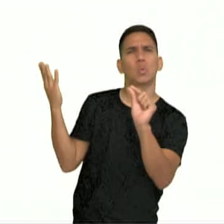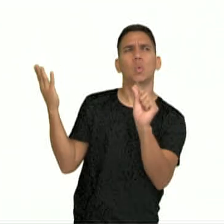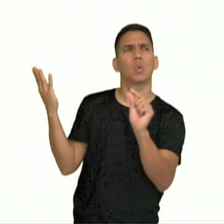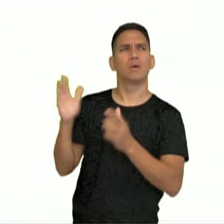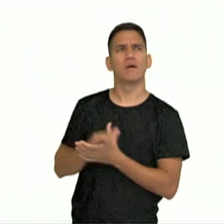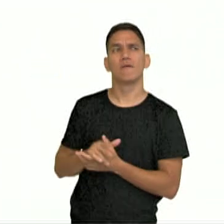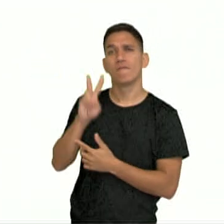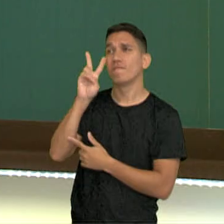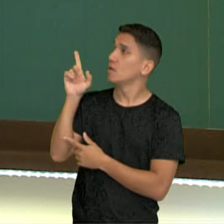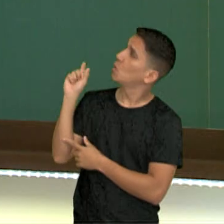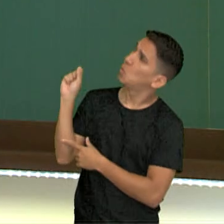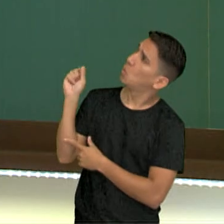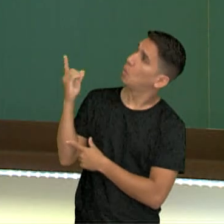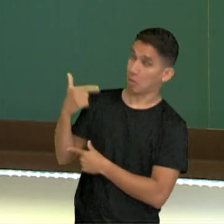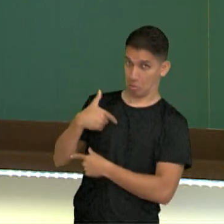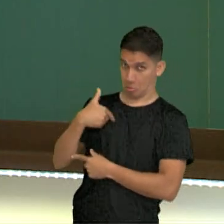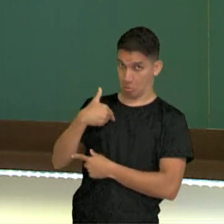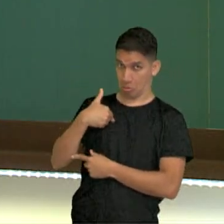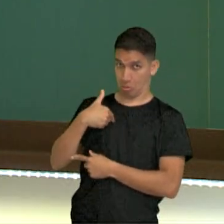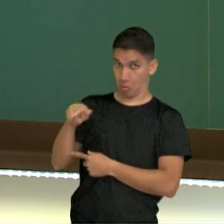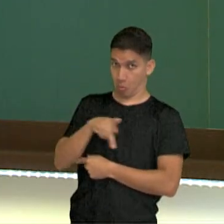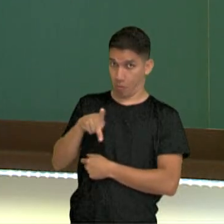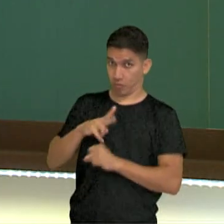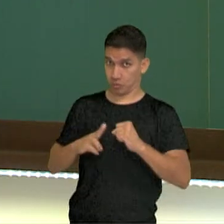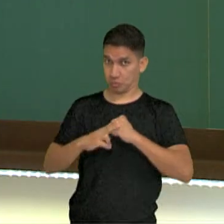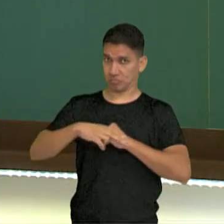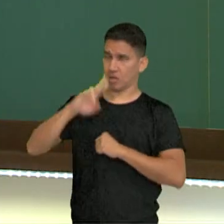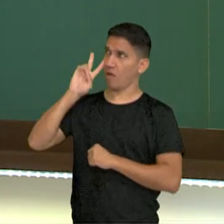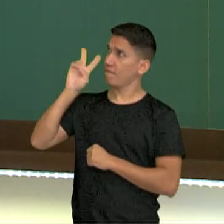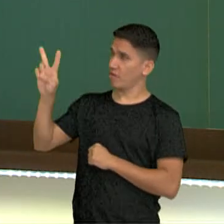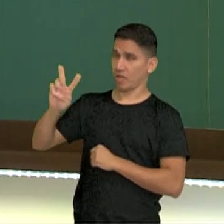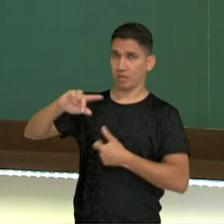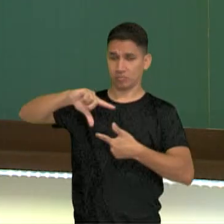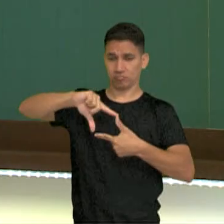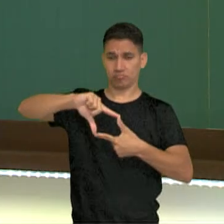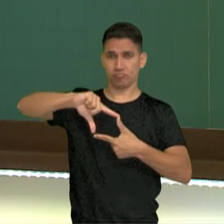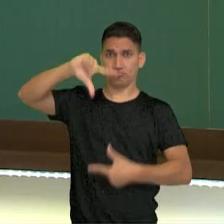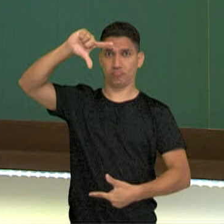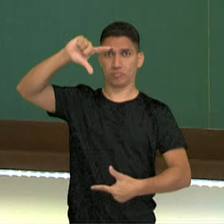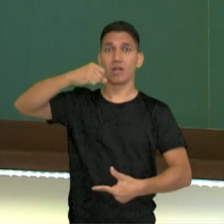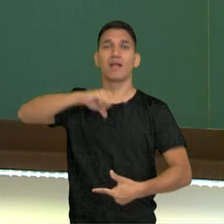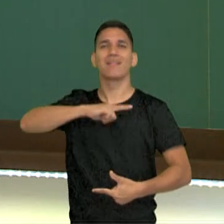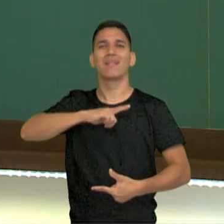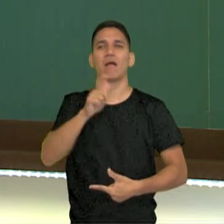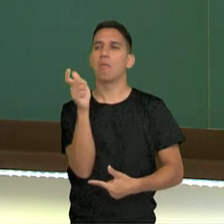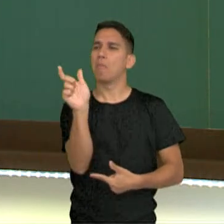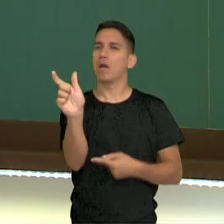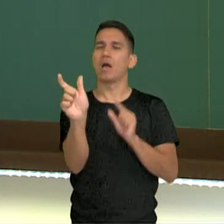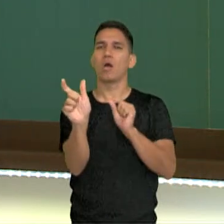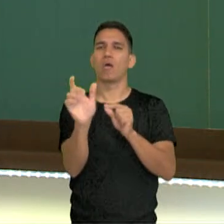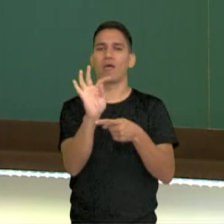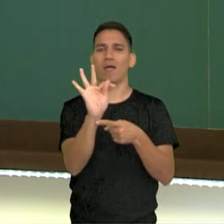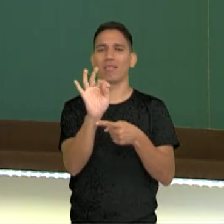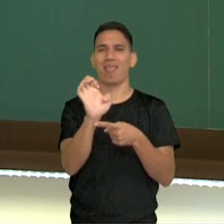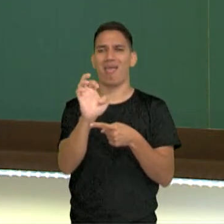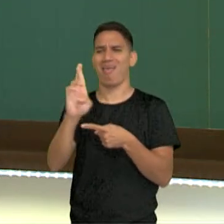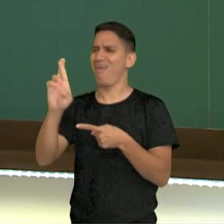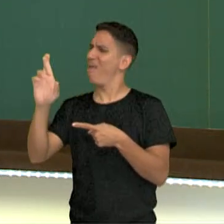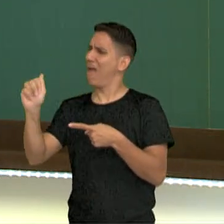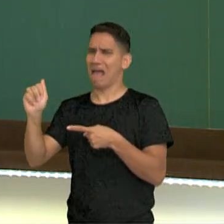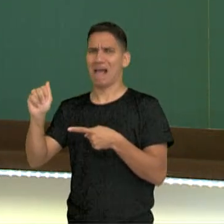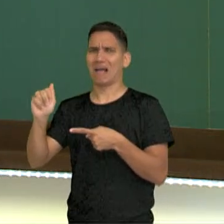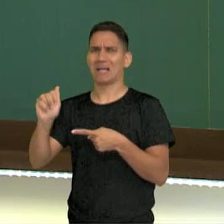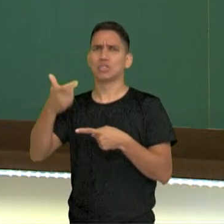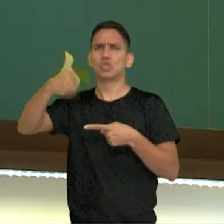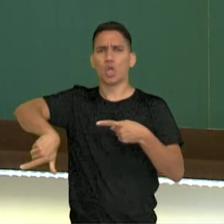Eu, professor Roberval, vejo um retângulo, vejo a palavra terra repetida várias vezes